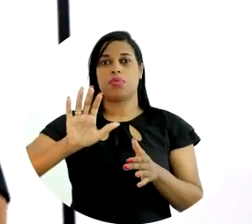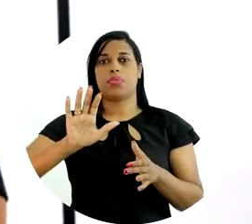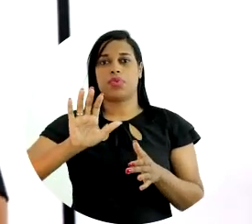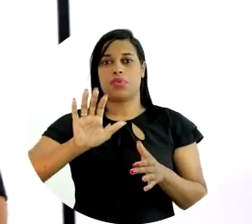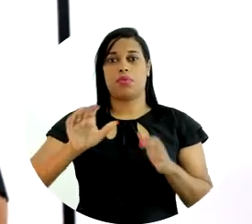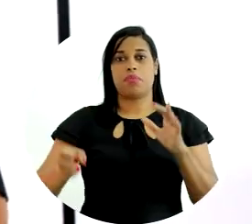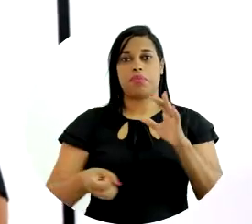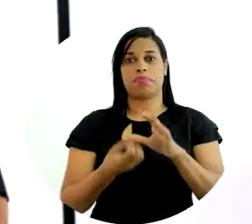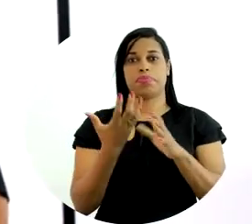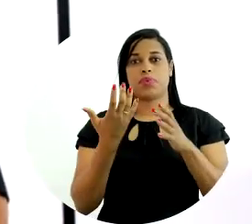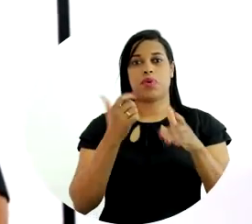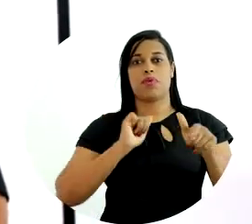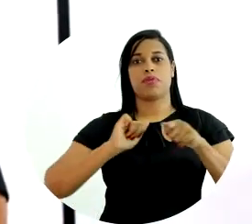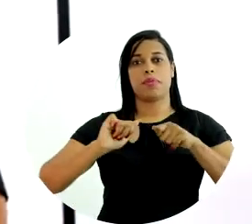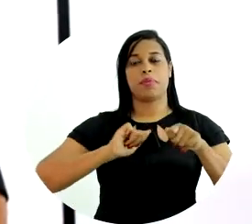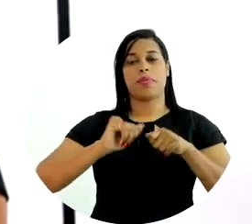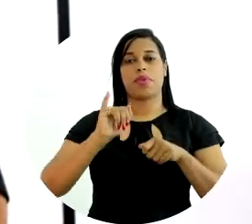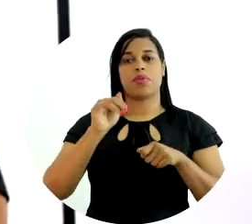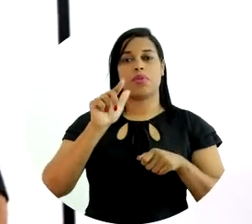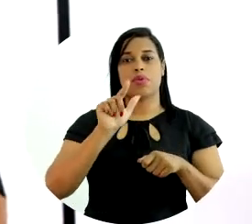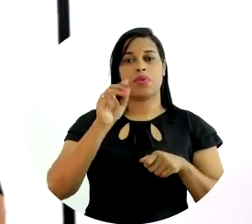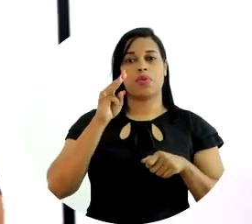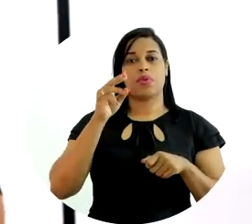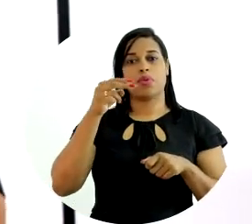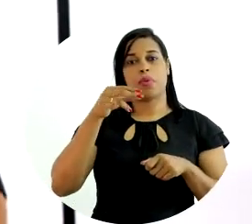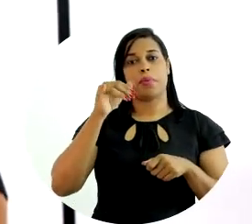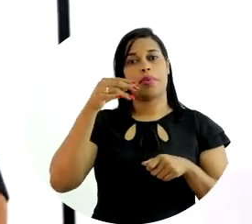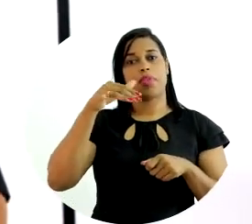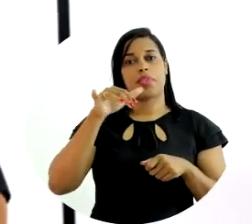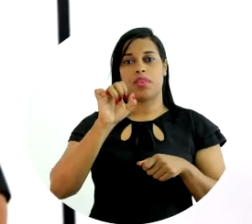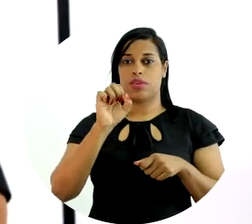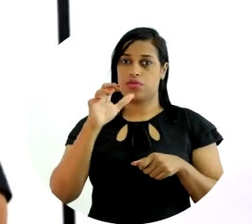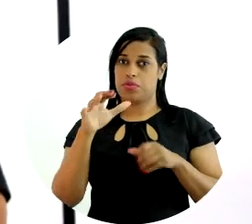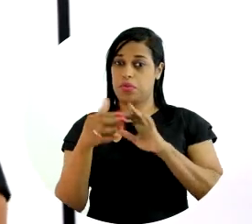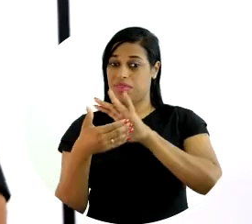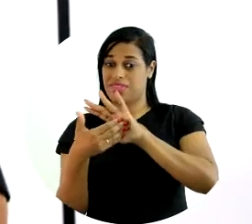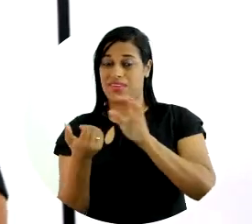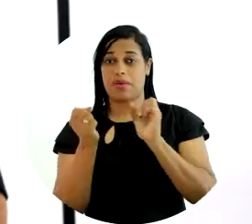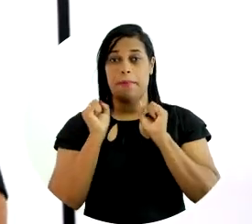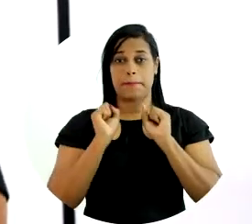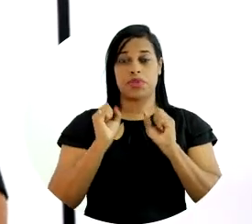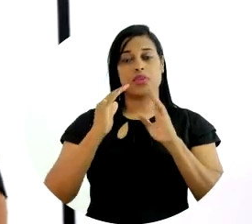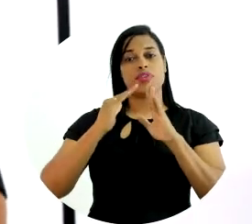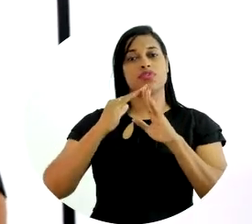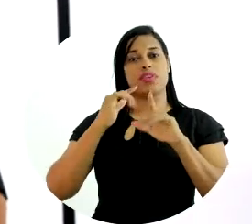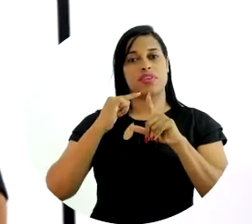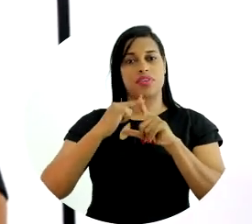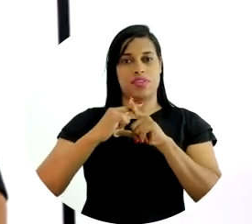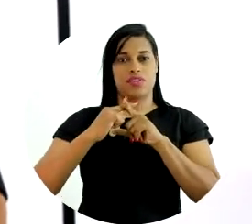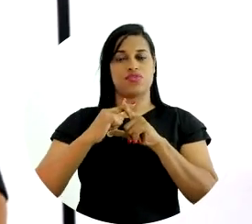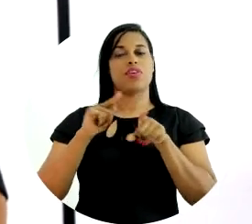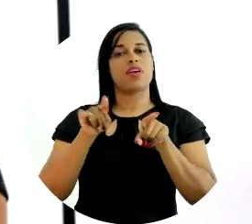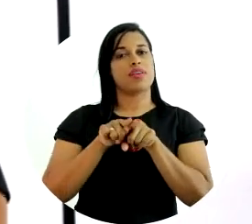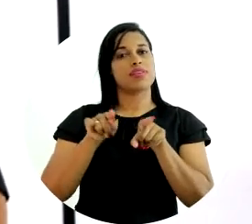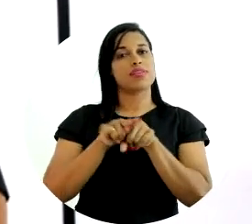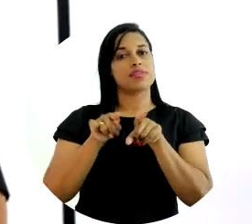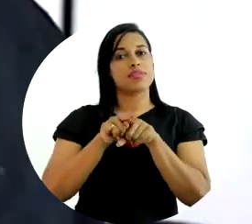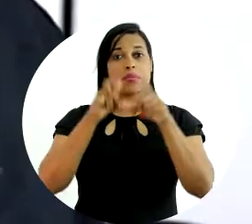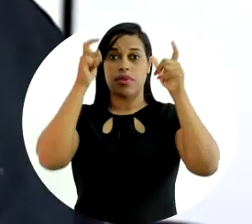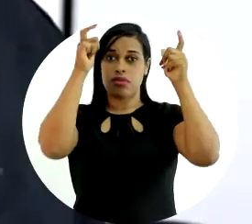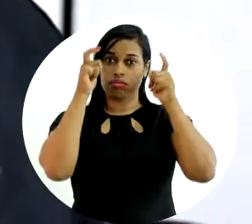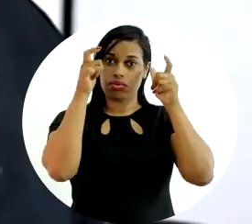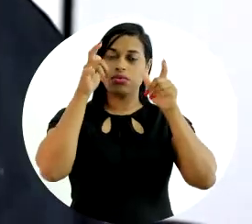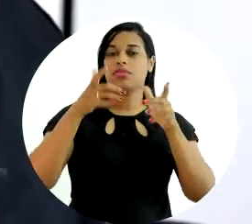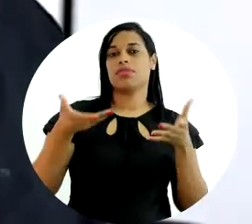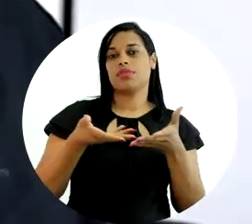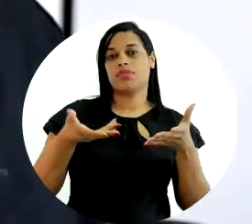chamado no mesmo molde médio que tinha como objetivo tirar poder tanto da igreja com das